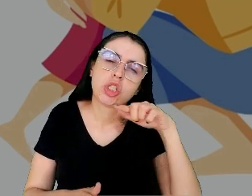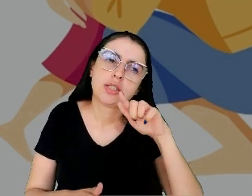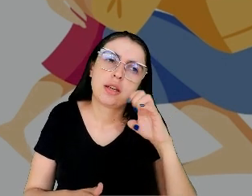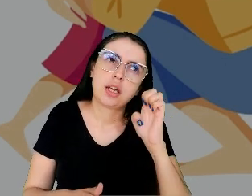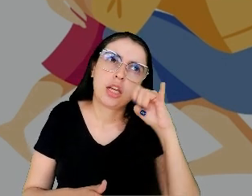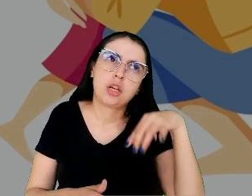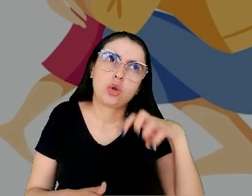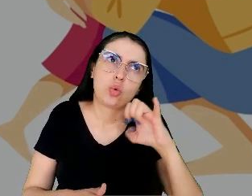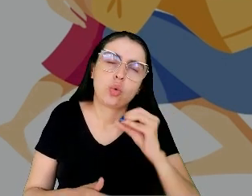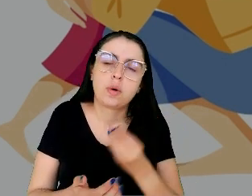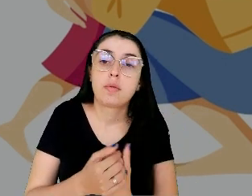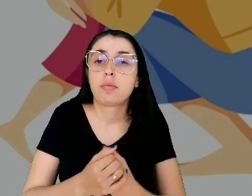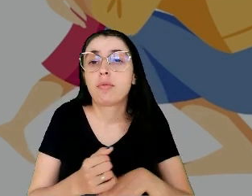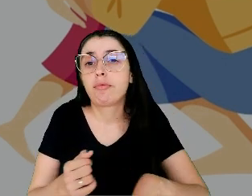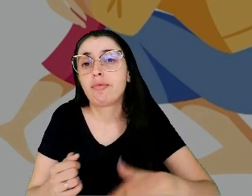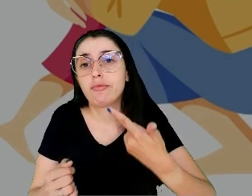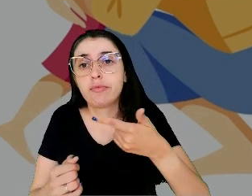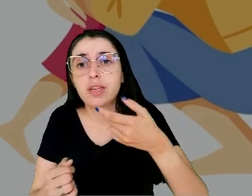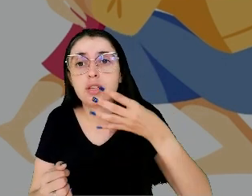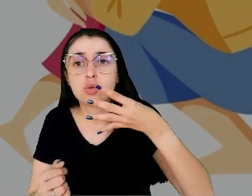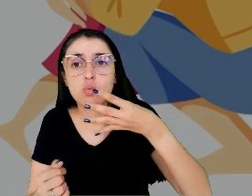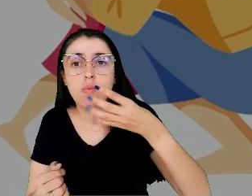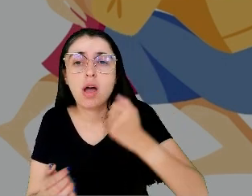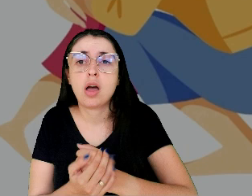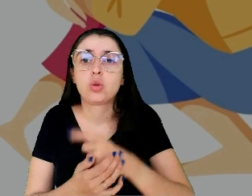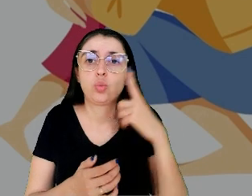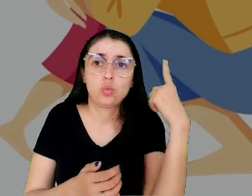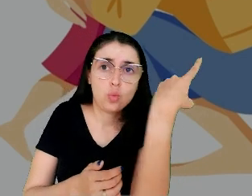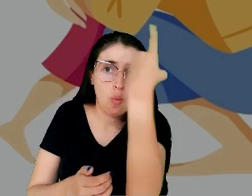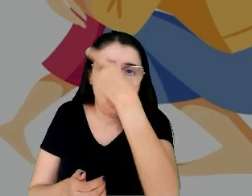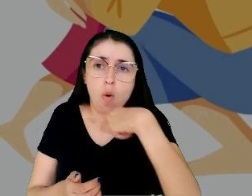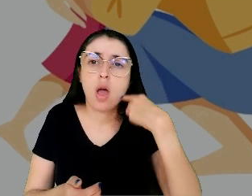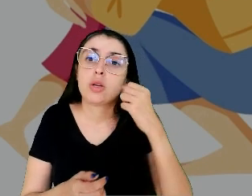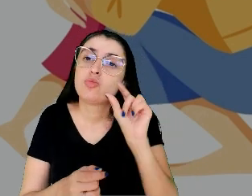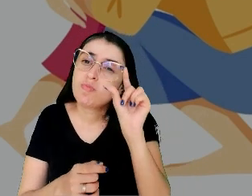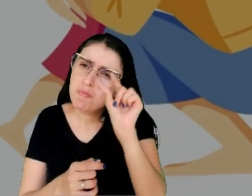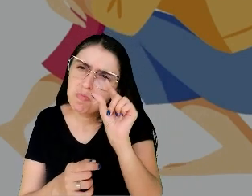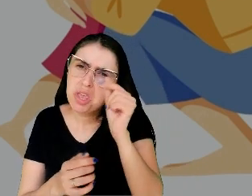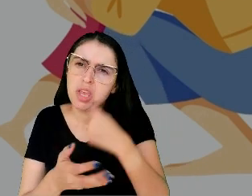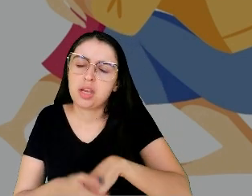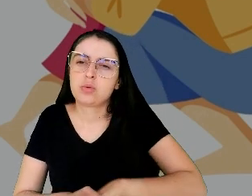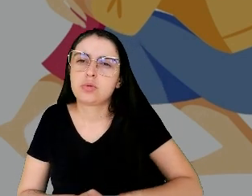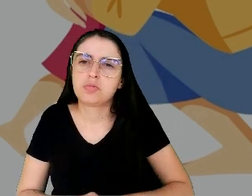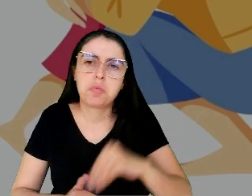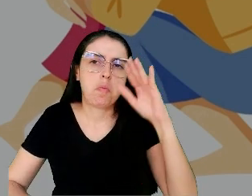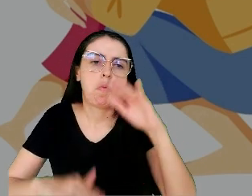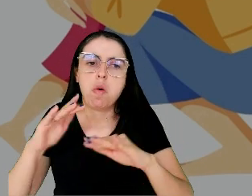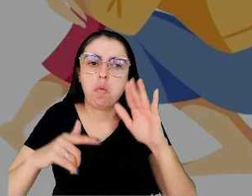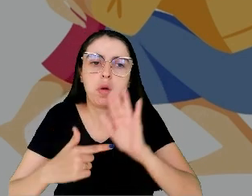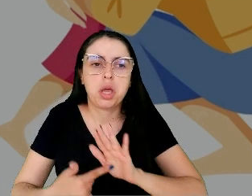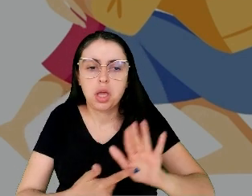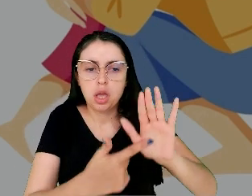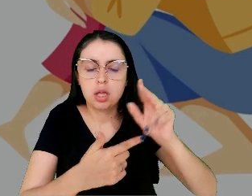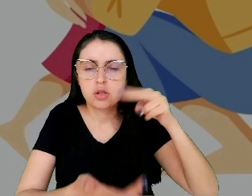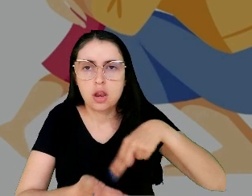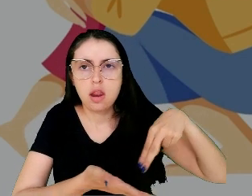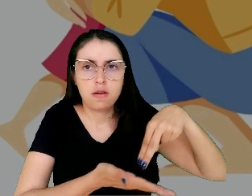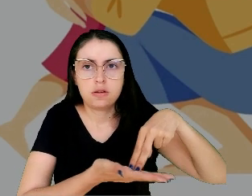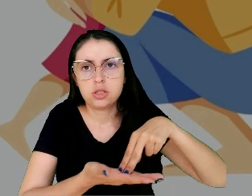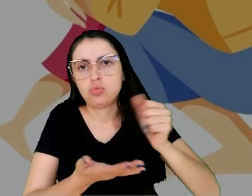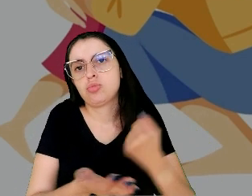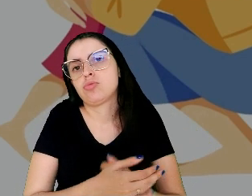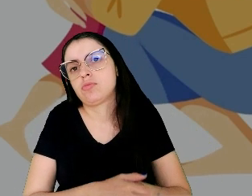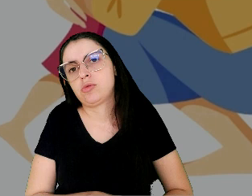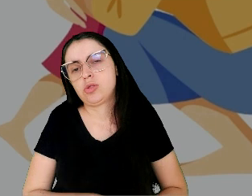apenas 24 horas ou menos para qualquer exposição ao nível de